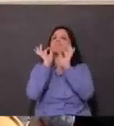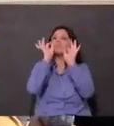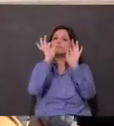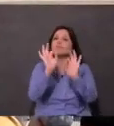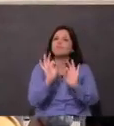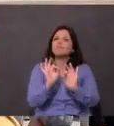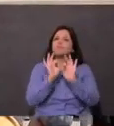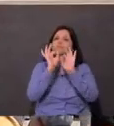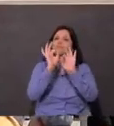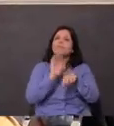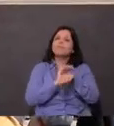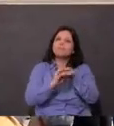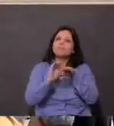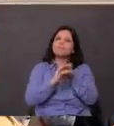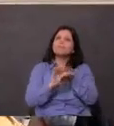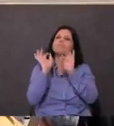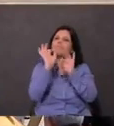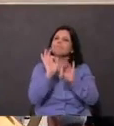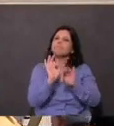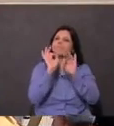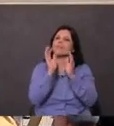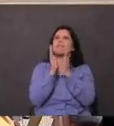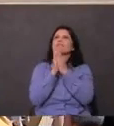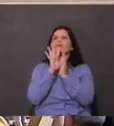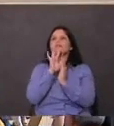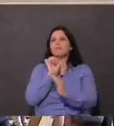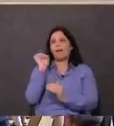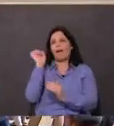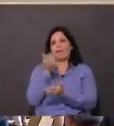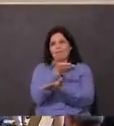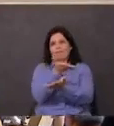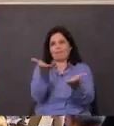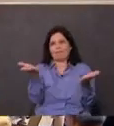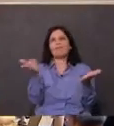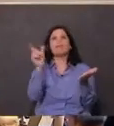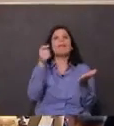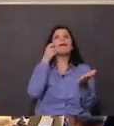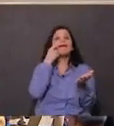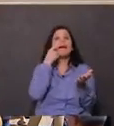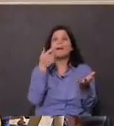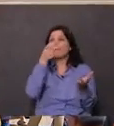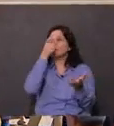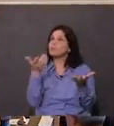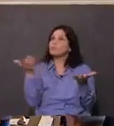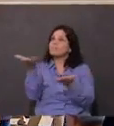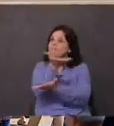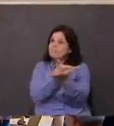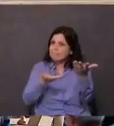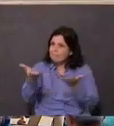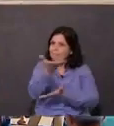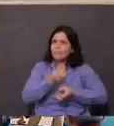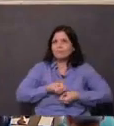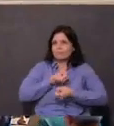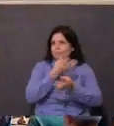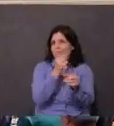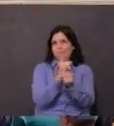sweetness of the Holy Mother of God for you and for sharing with all that you will meet